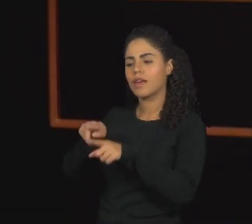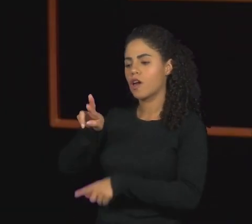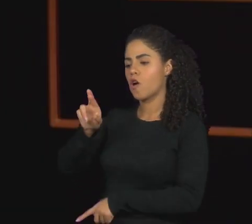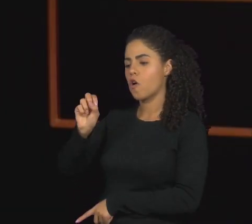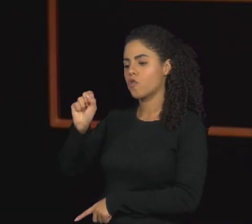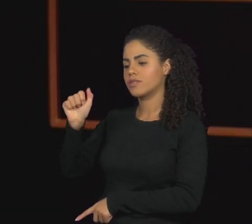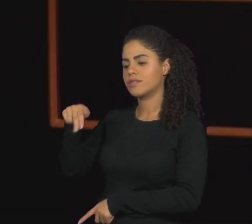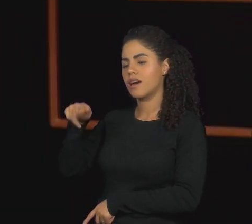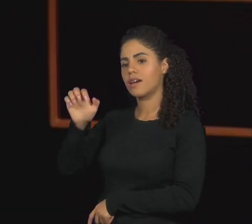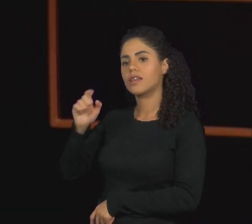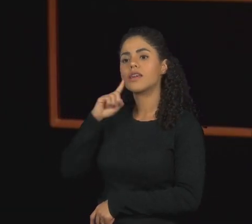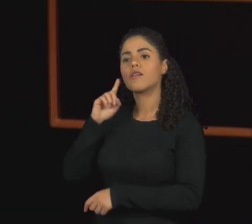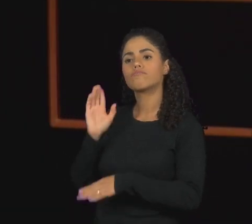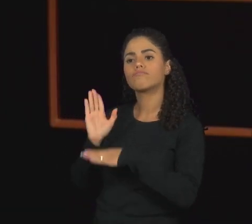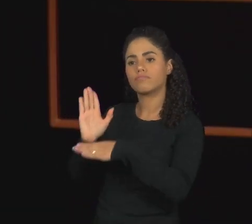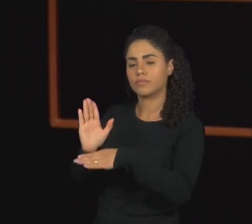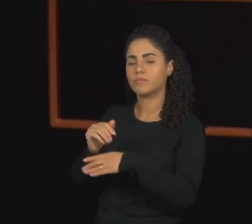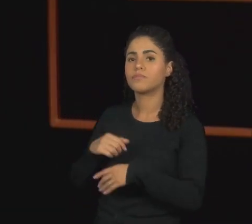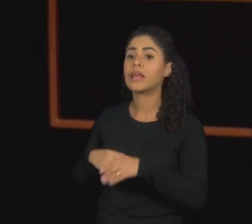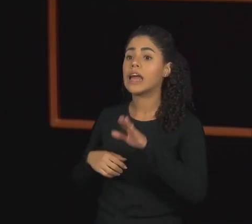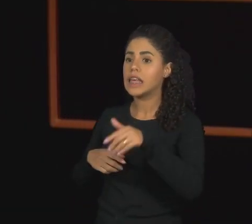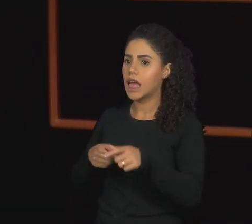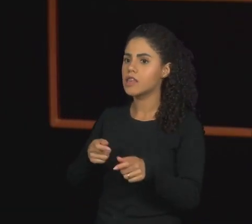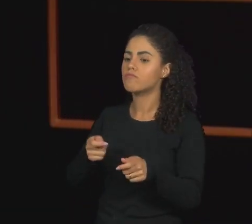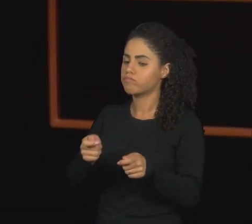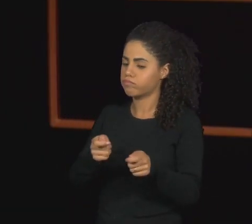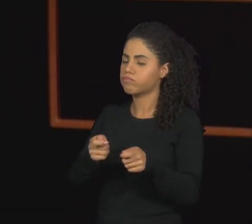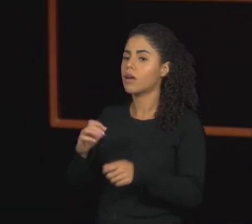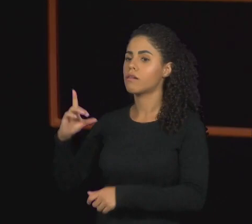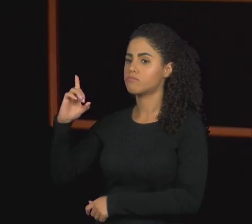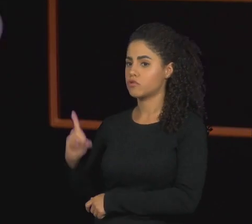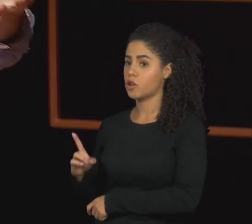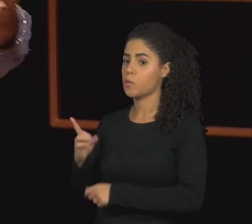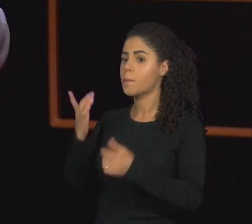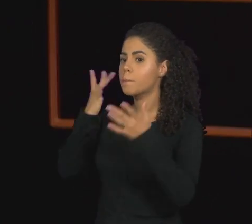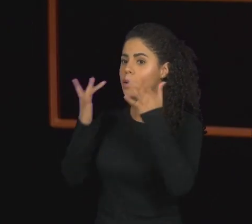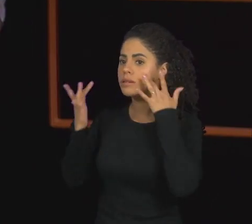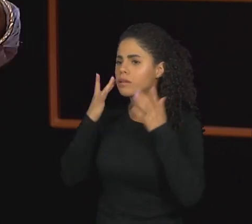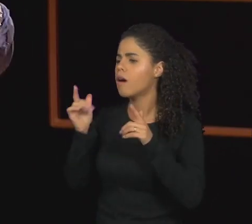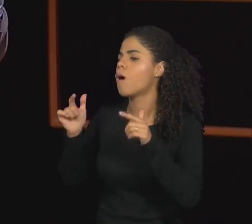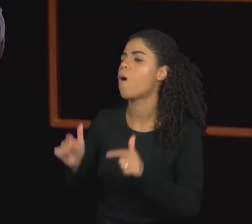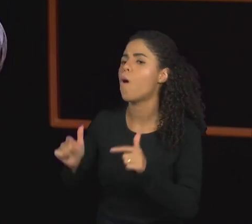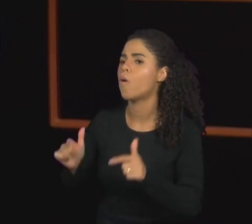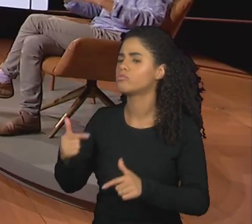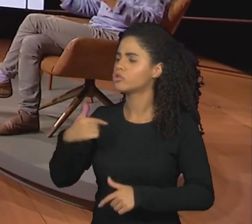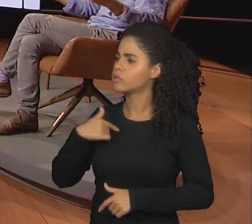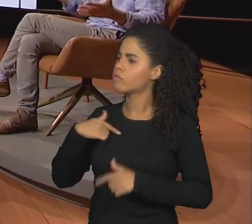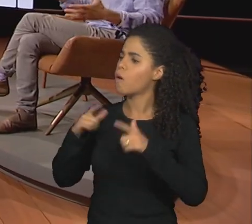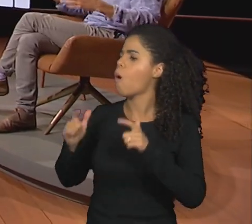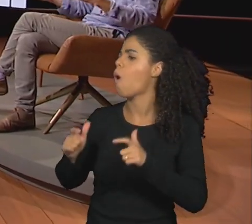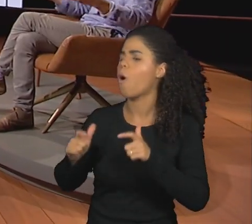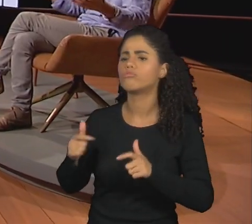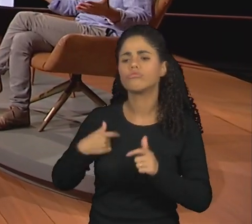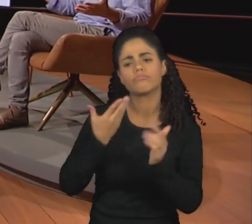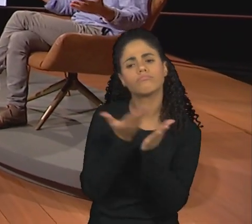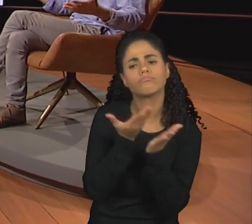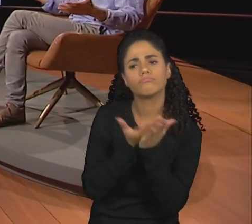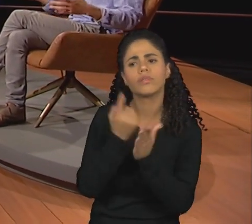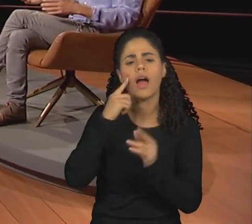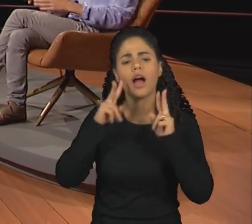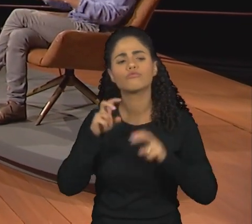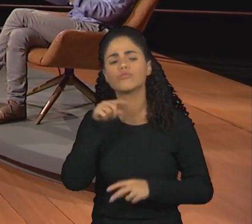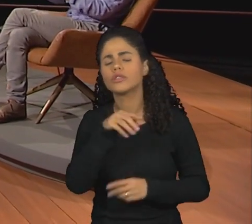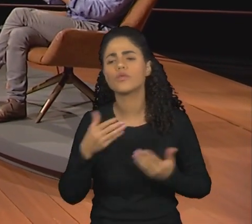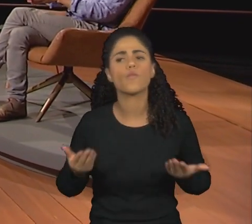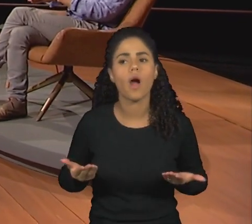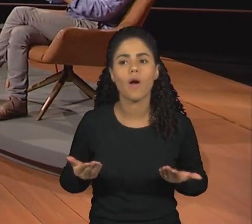e me propus a dirigi-los. E aí eu dirigi a peça e eu falei, onde que eu vou fazer essa peça? Onde que eu vou estudar esse assunto?